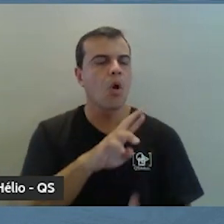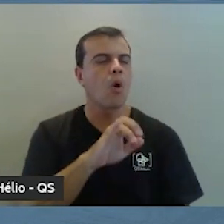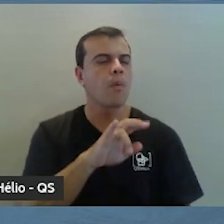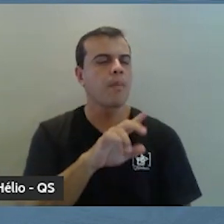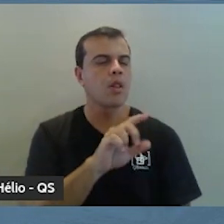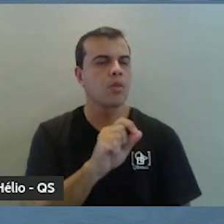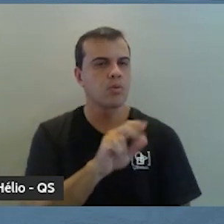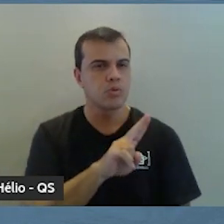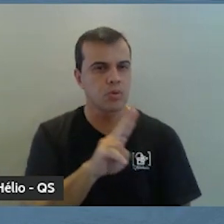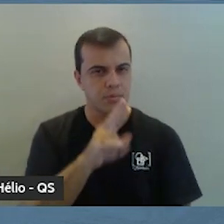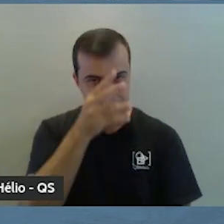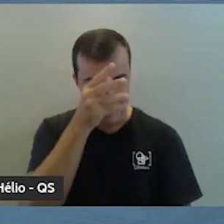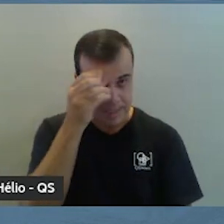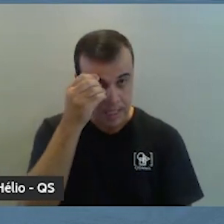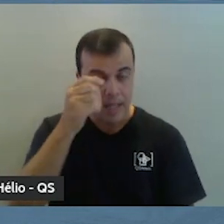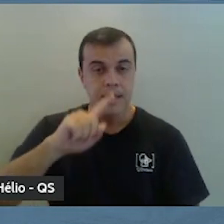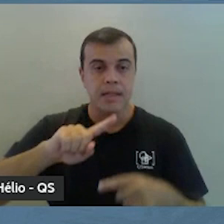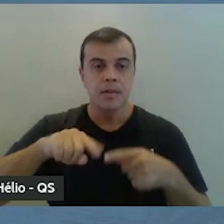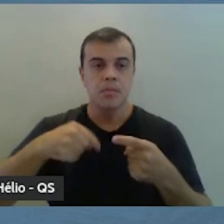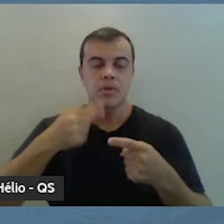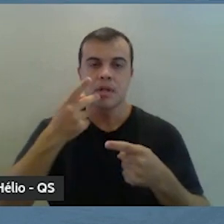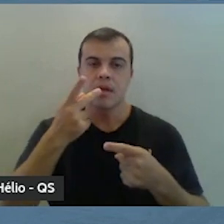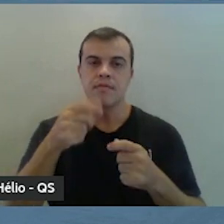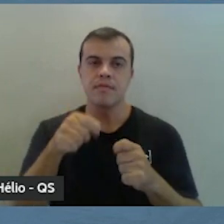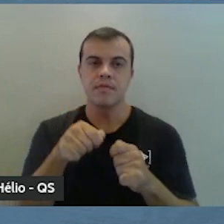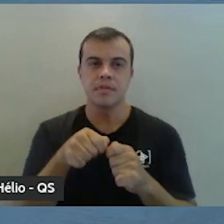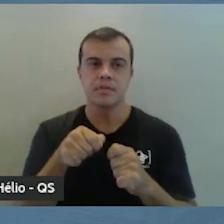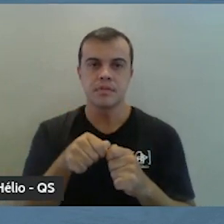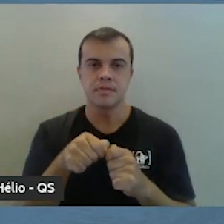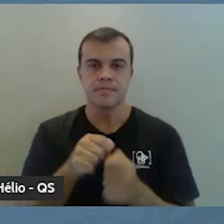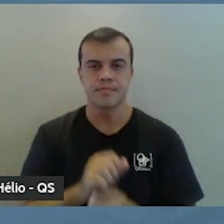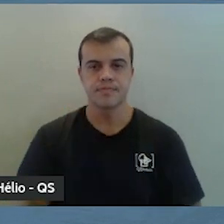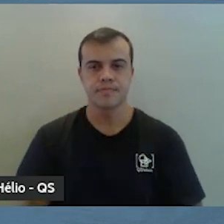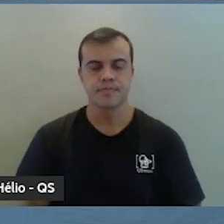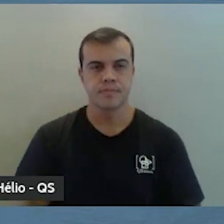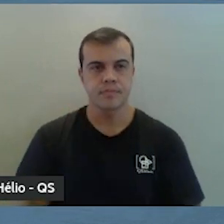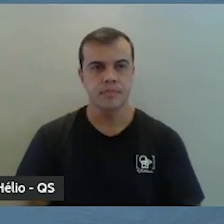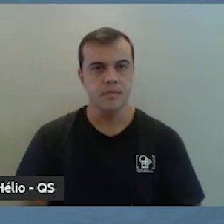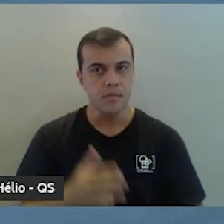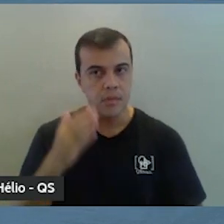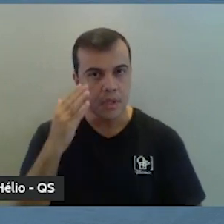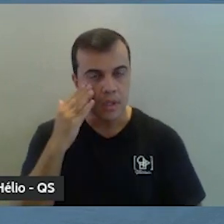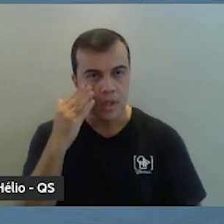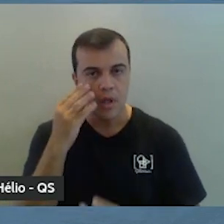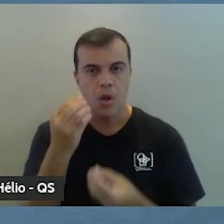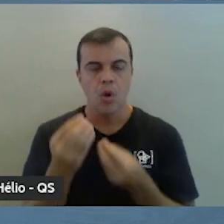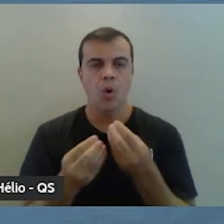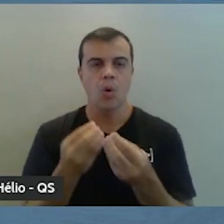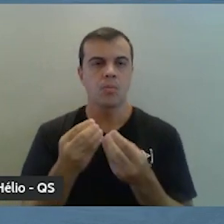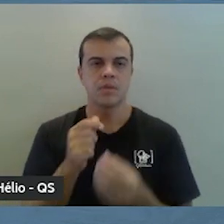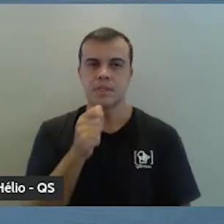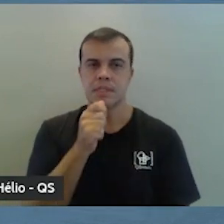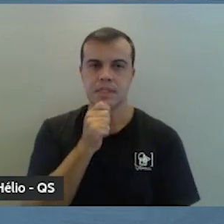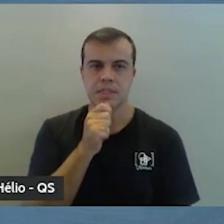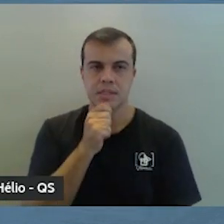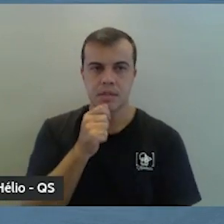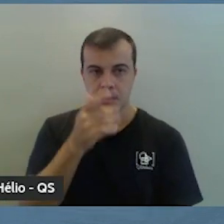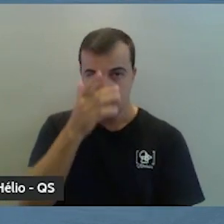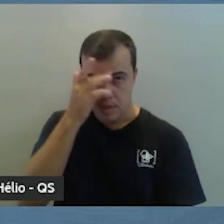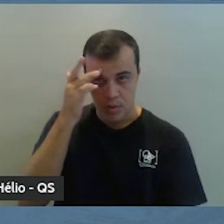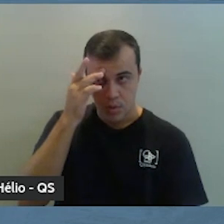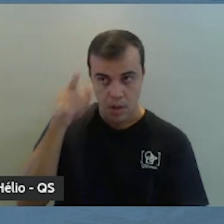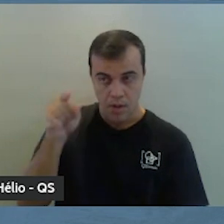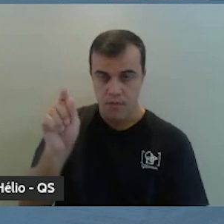nome, e nisso ela faz para entender como que é. Ela já não é aquela pessoa que vai para